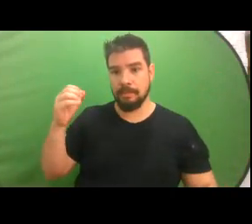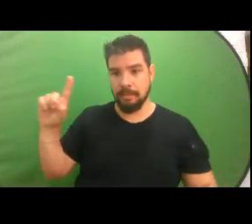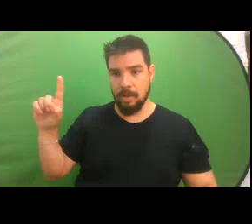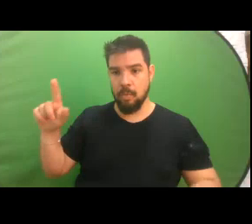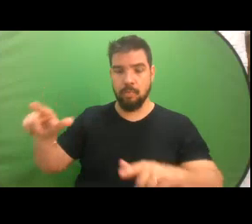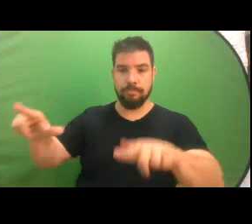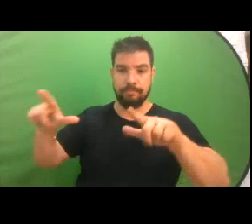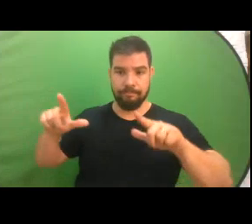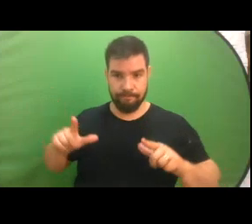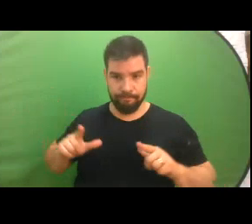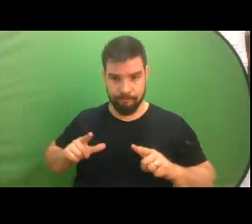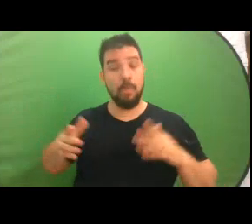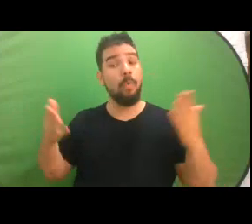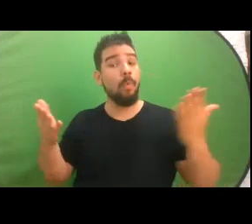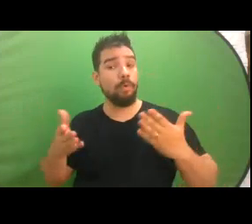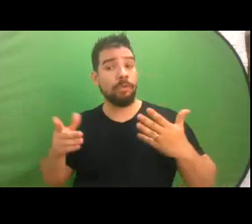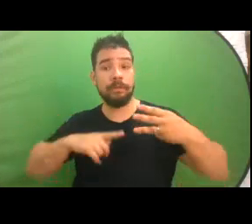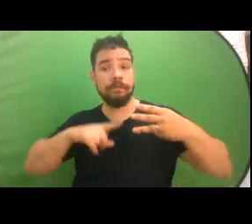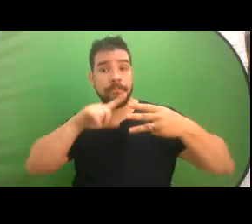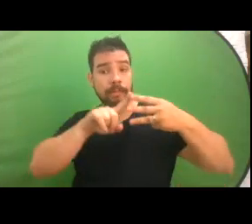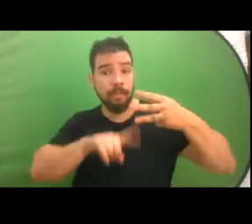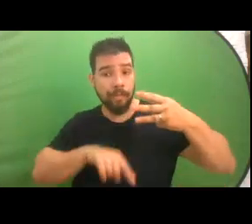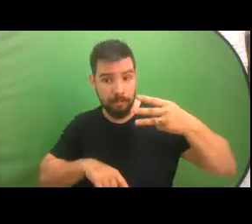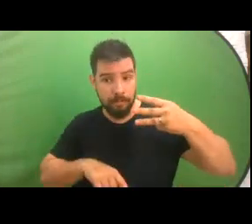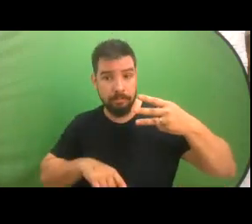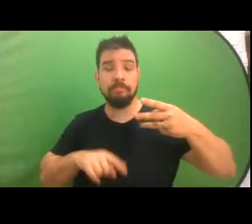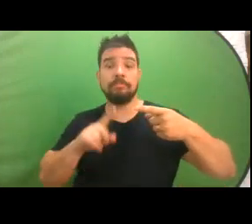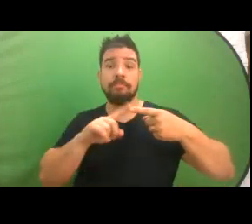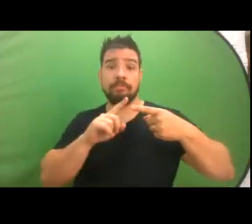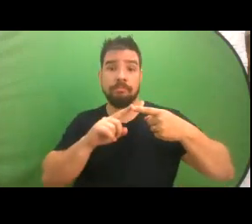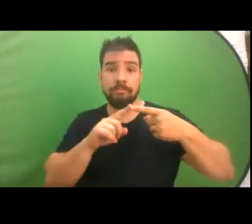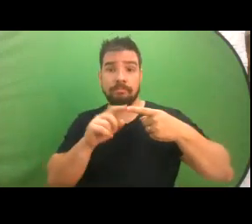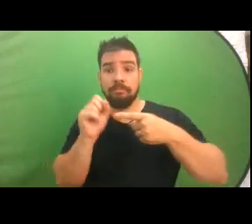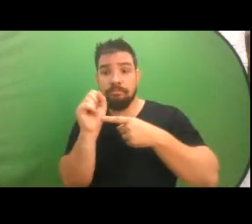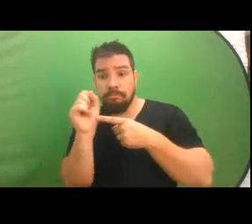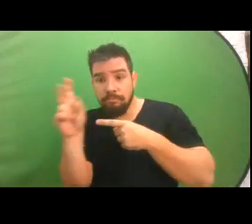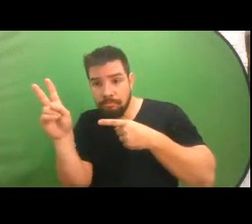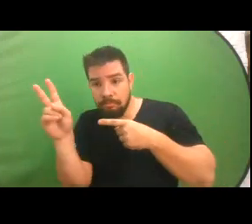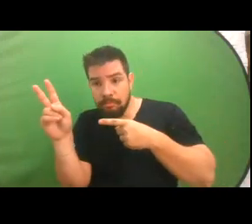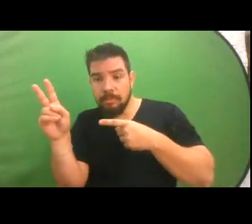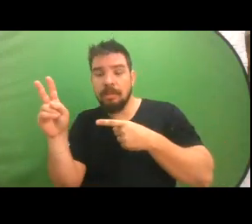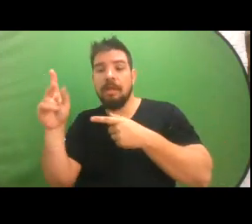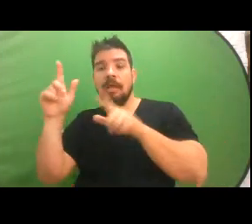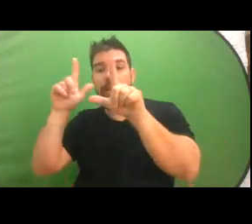temos 3 habilitações, que é aquela completa, letras, Libras, português e suas literaturas,